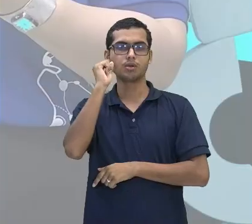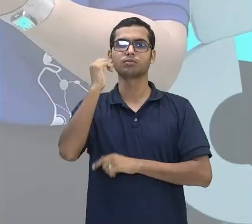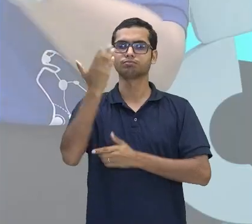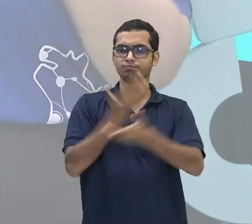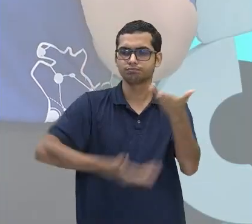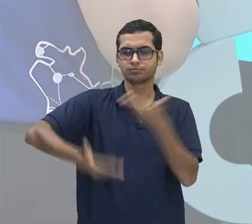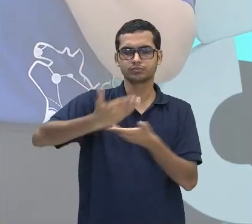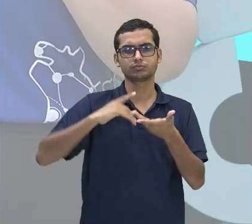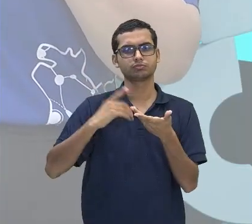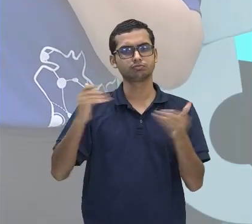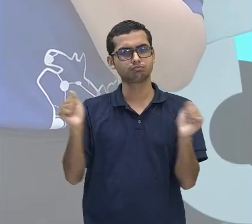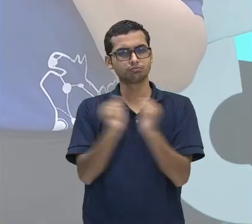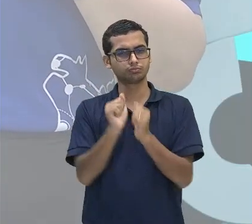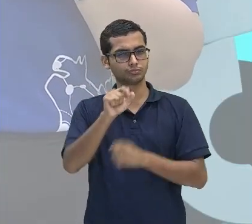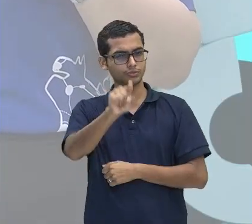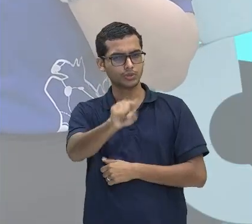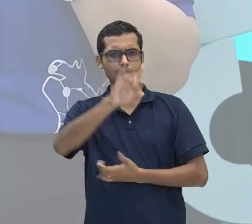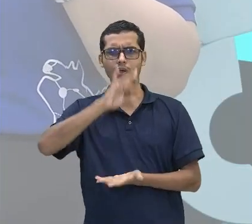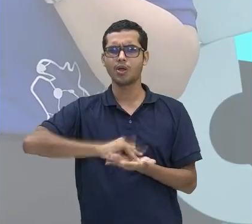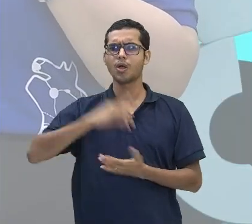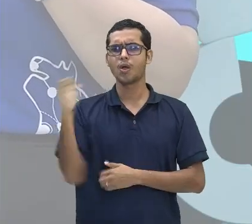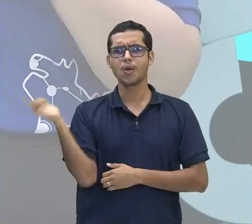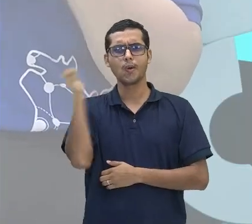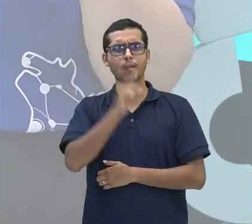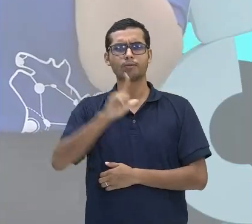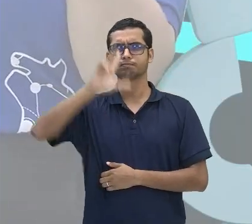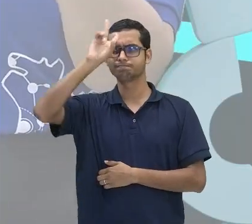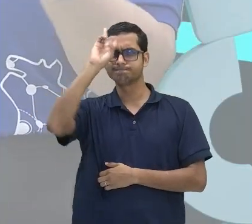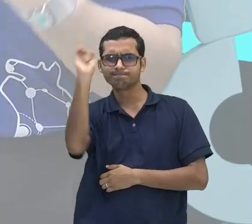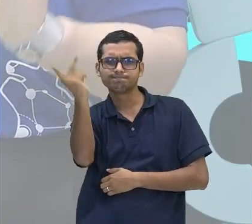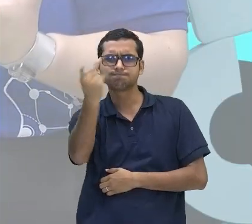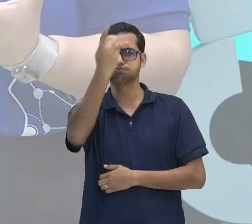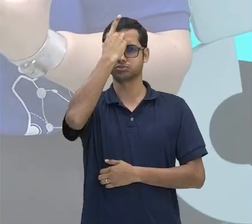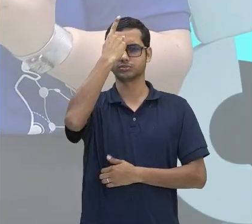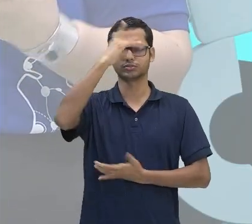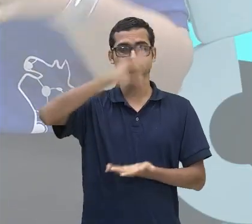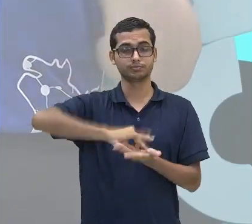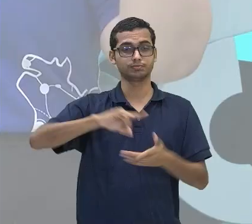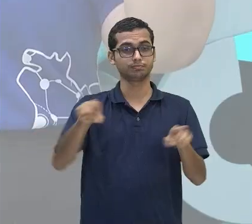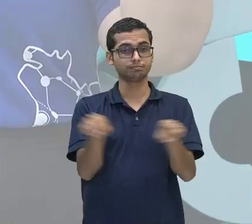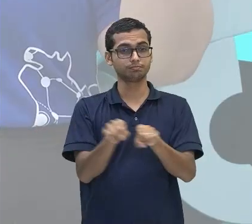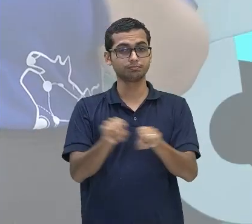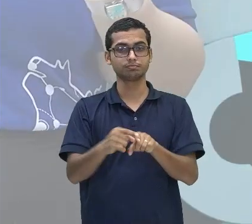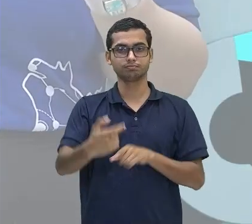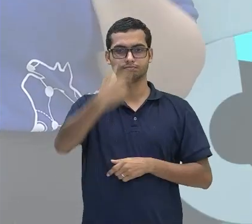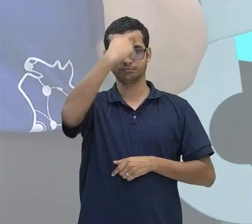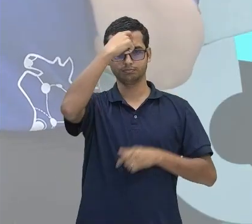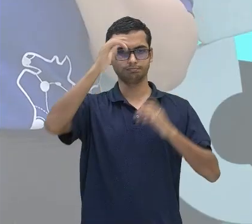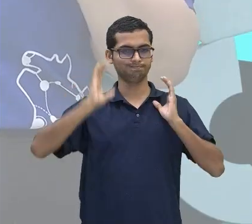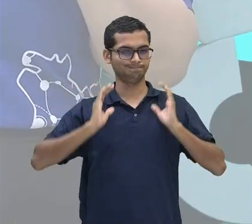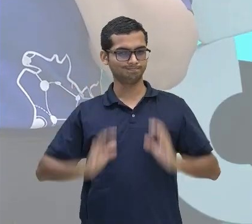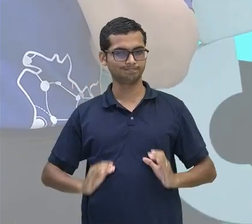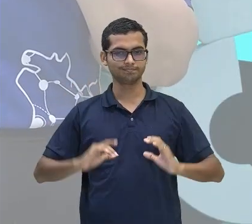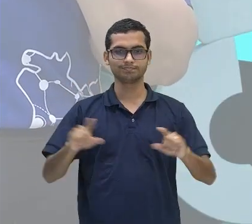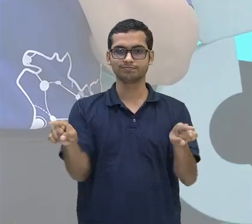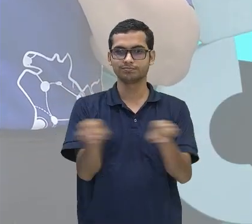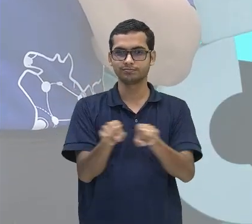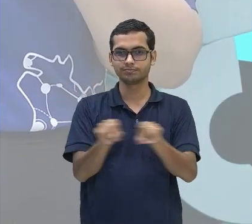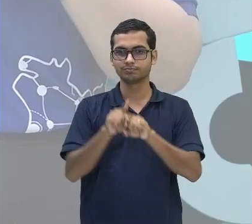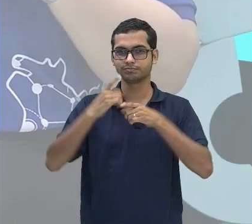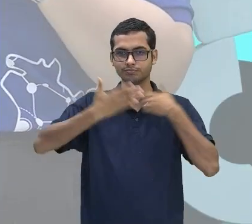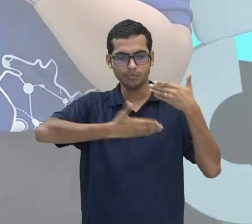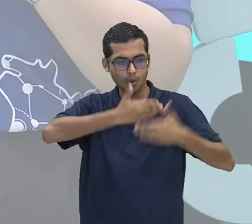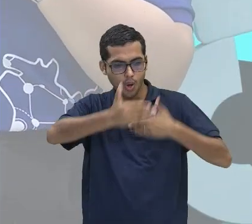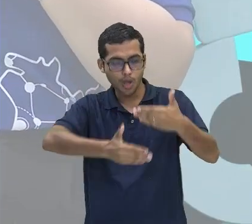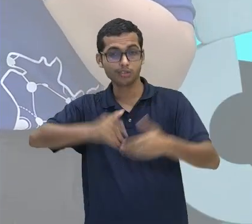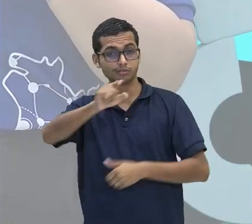com você, a mudar de ideia, a mudar de comportamento. E aí, nesse processo, você